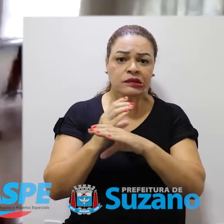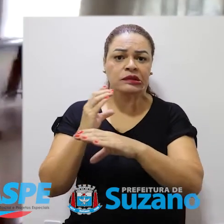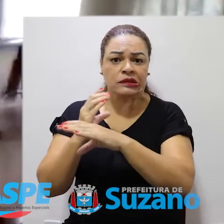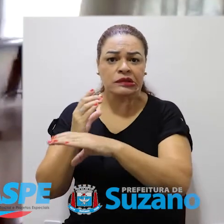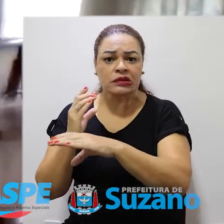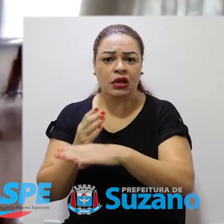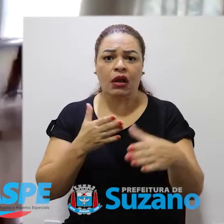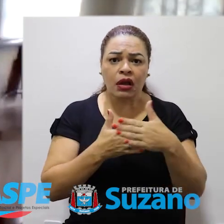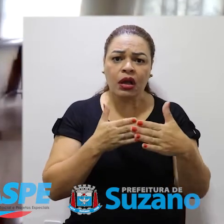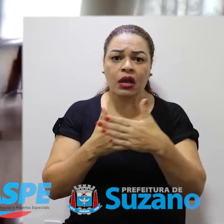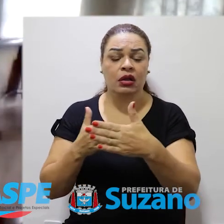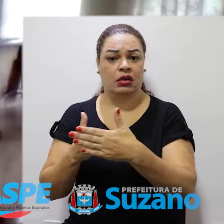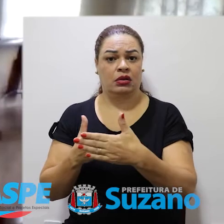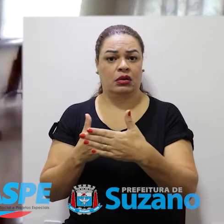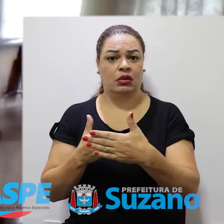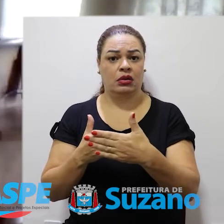dúvida.